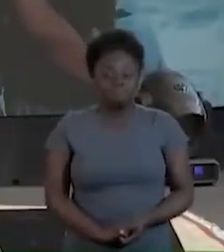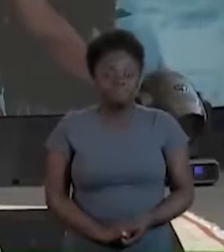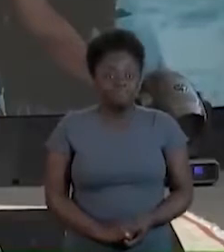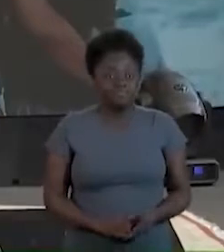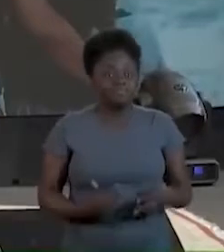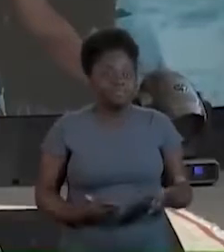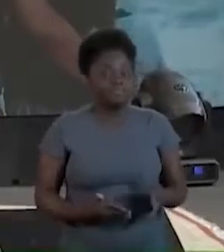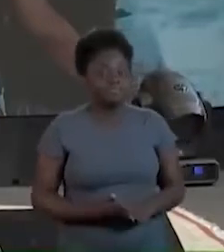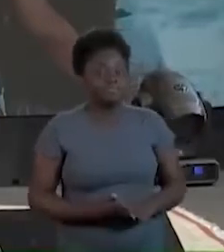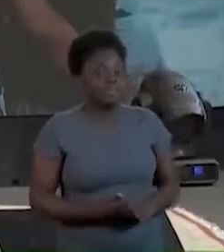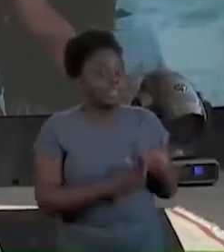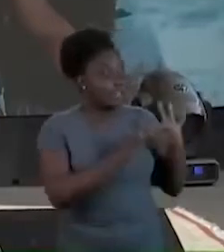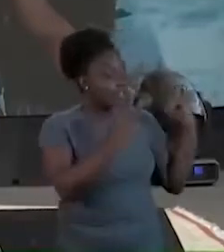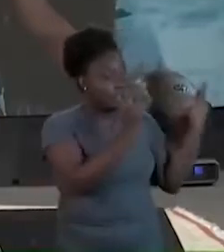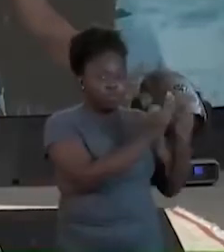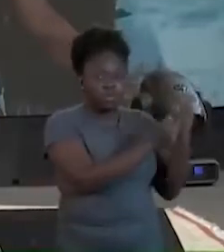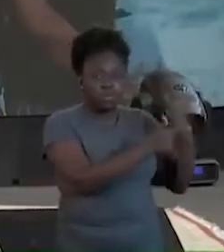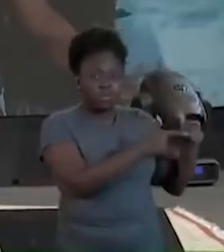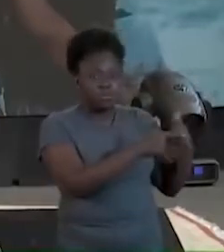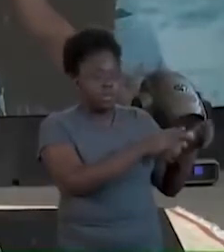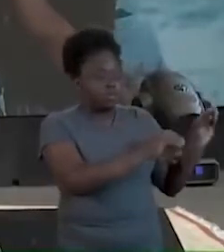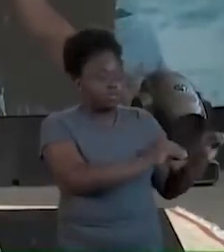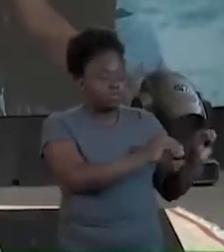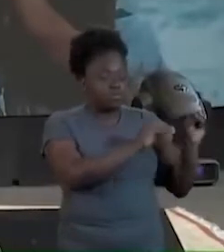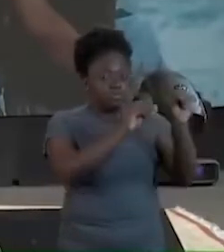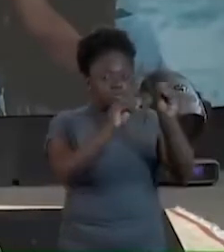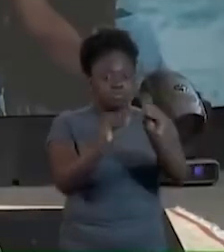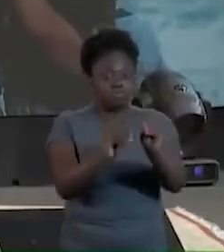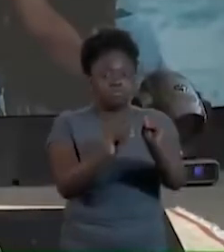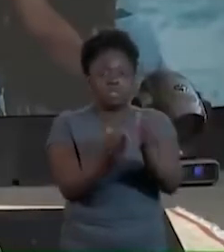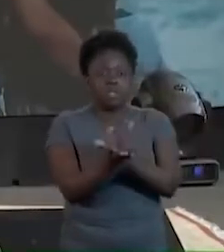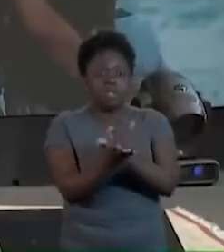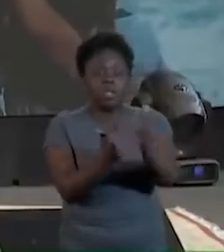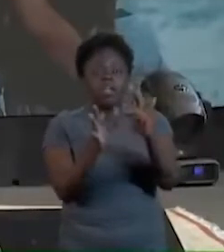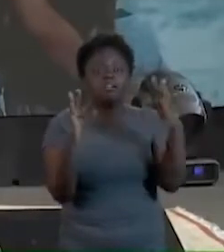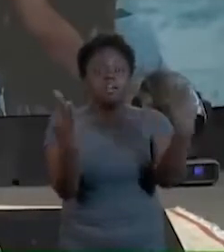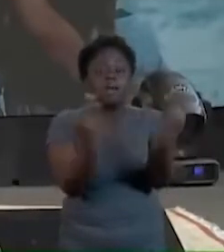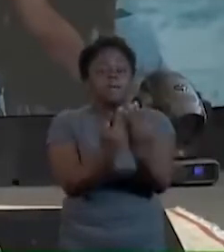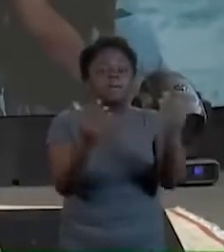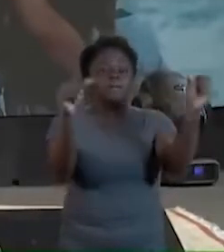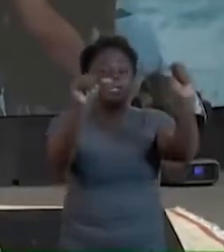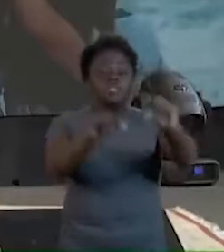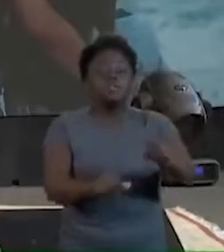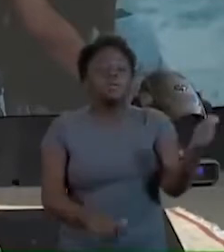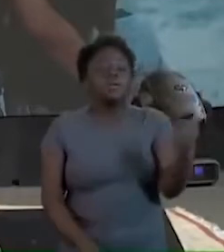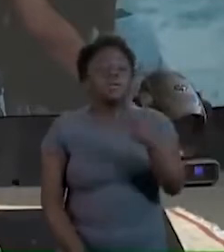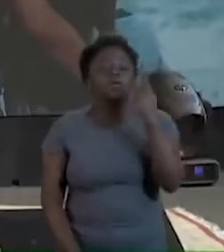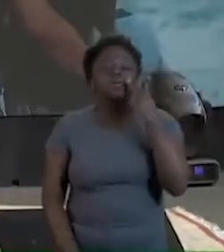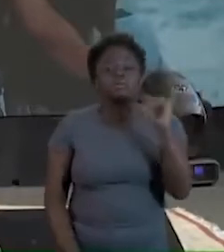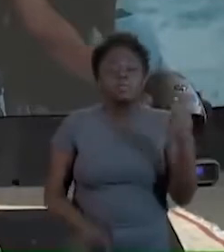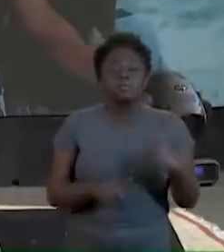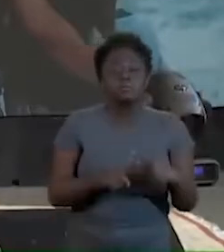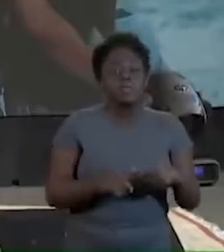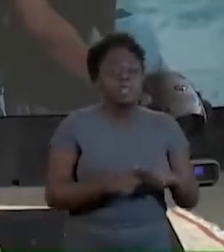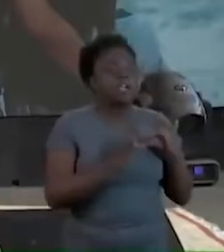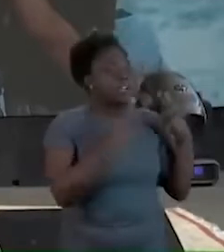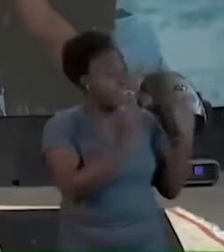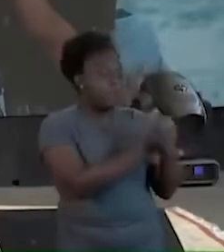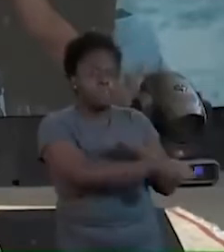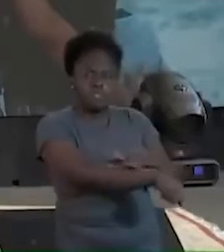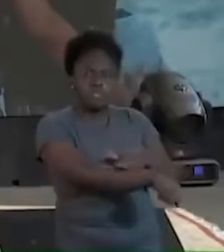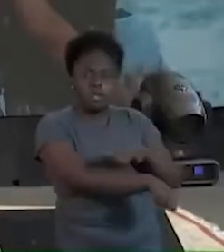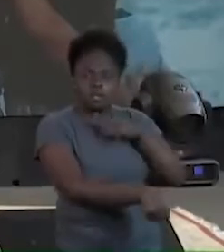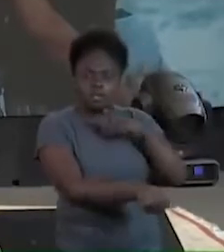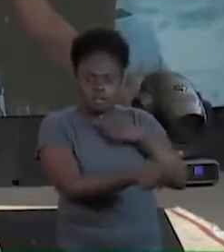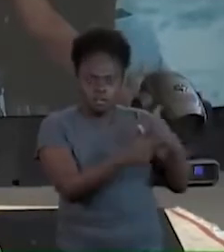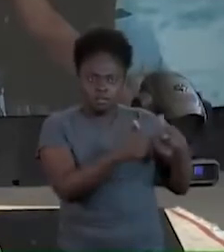Deixou o seu lar em crise e acabou criando uma família ainda pior que a do seu pai. Porque, gente, a família de Jacó tinha problema, sim ou não? Quem